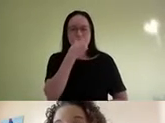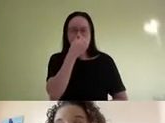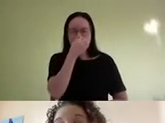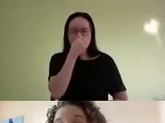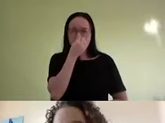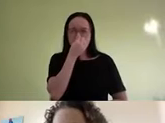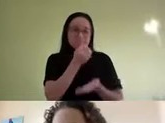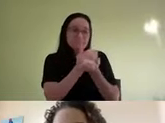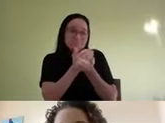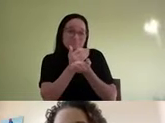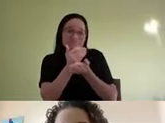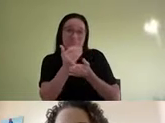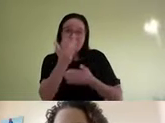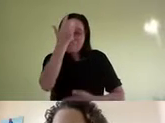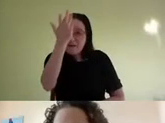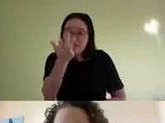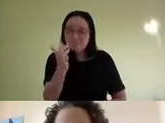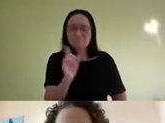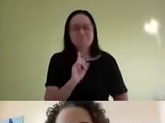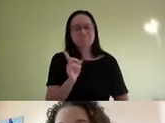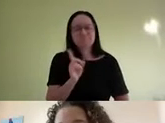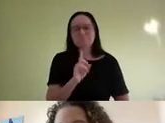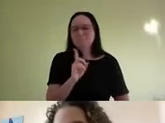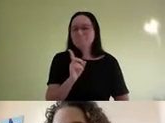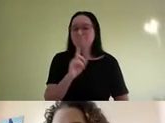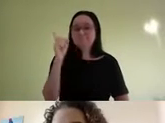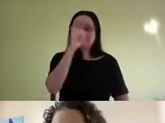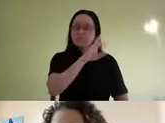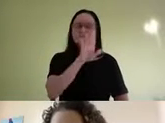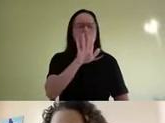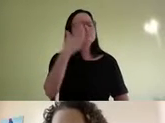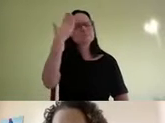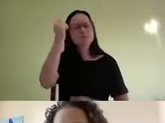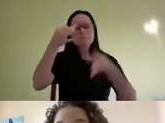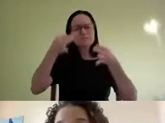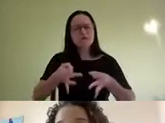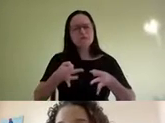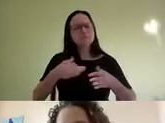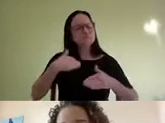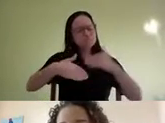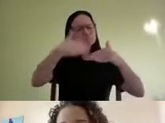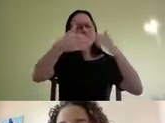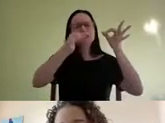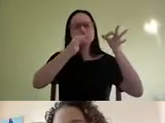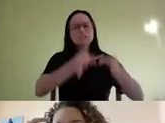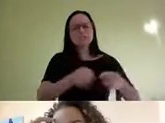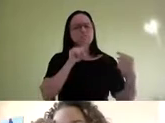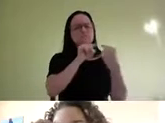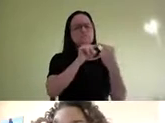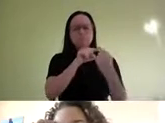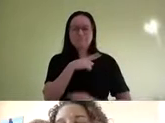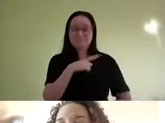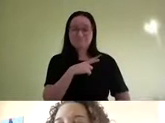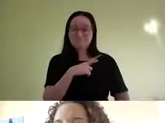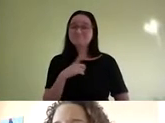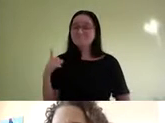início fácil, mas eu sempre tive certeza que eu estava na carreira certa. Mesmo tendo ainda uma dificuldade